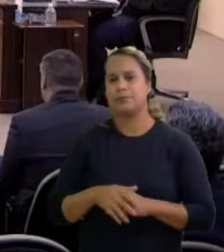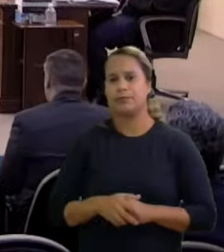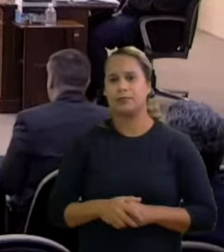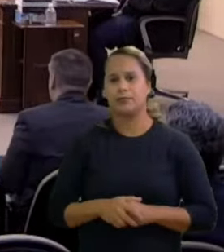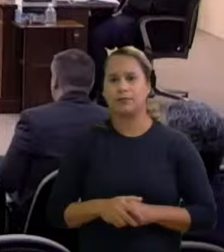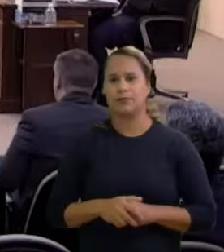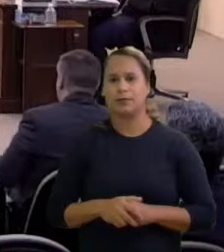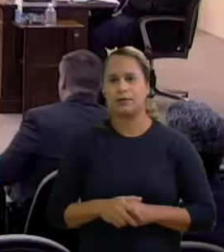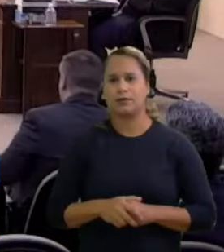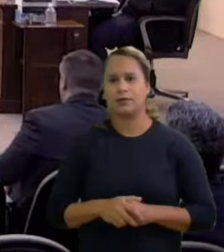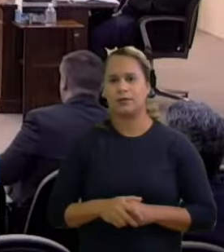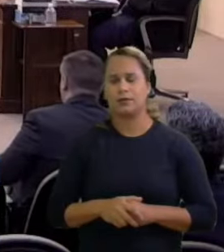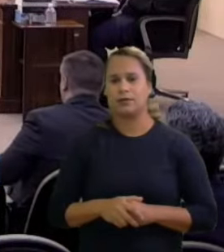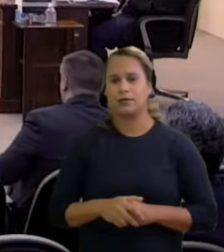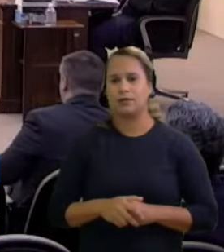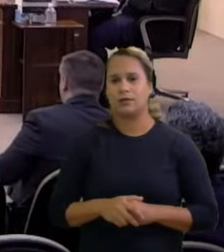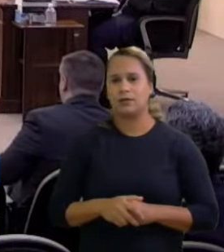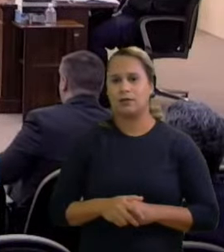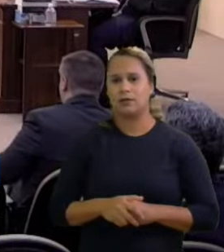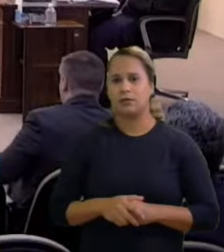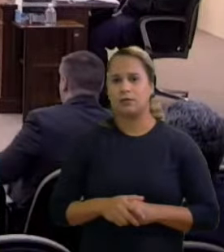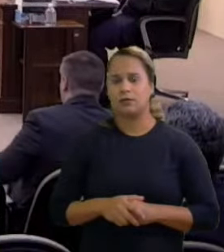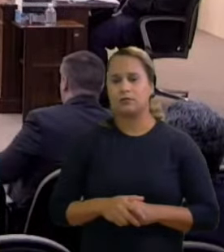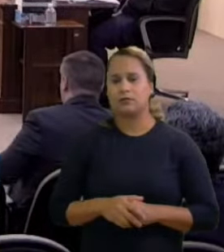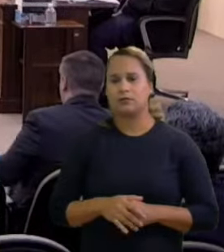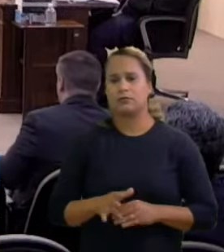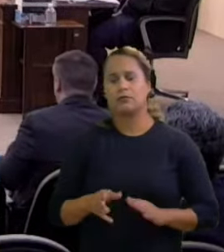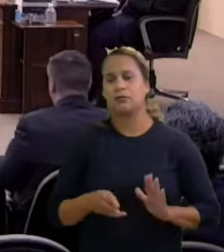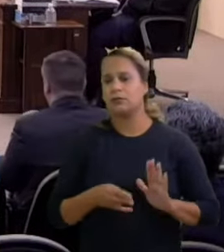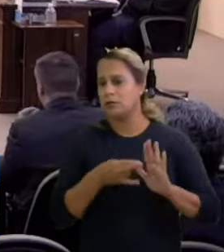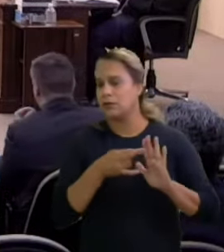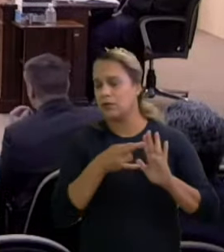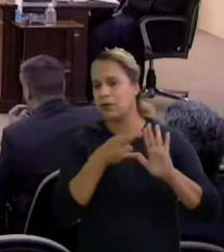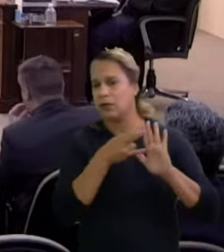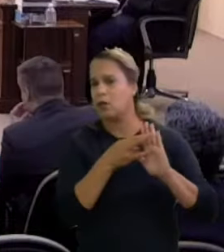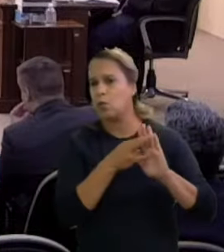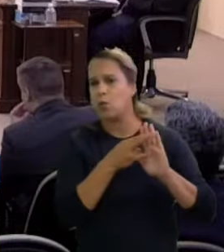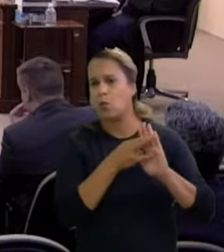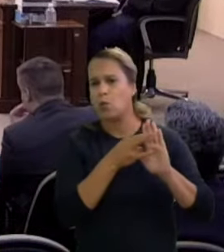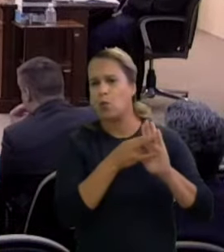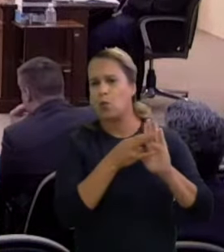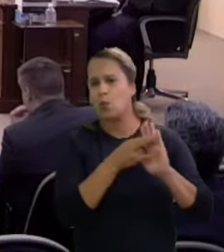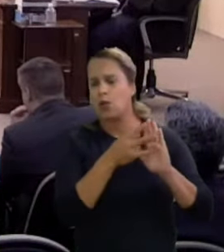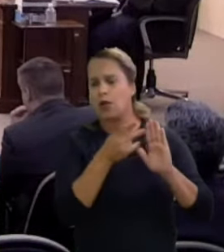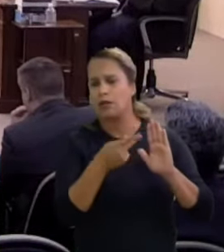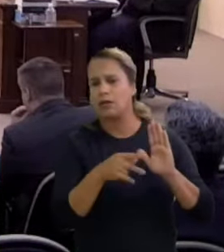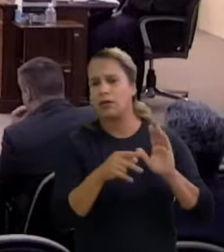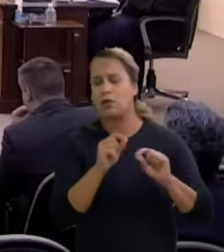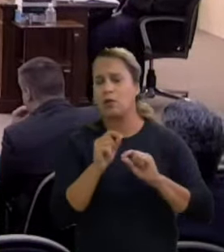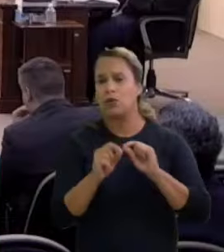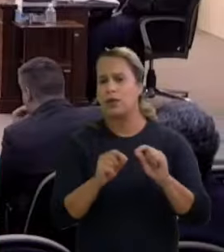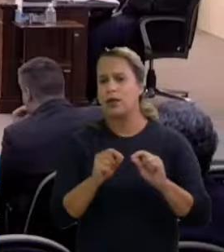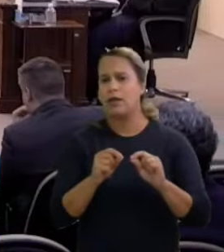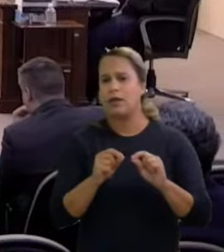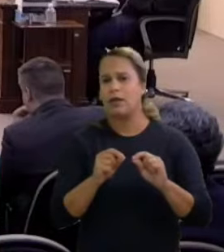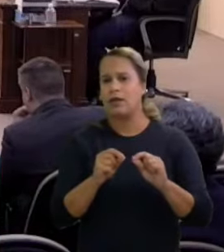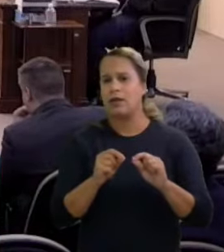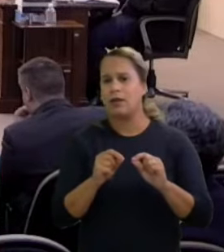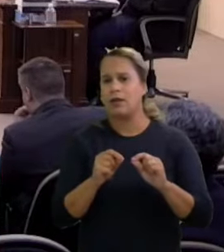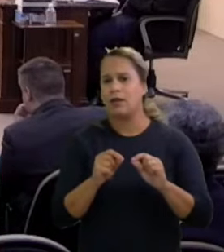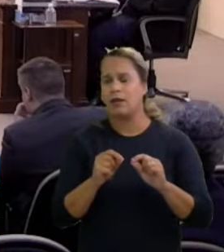possíveis no Regimento Interno quero saber se tem algum colega aqui que vai querer adiantar o o voto